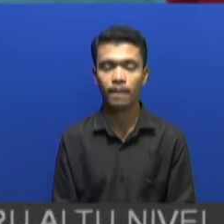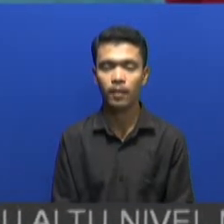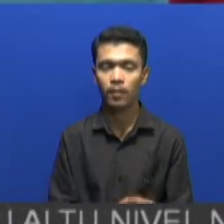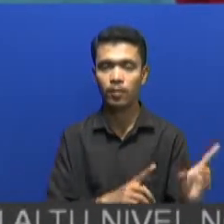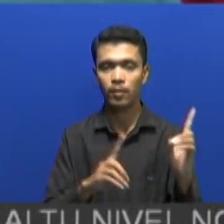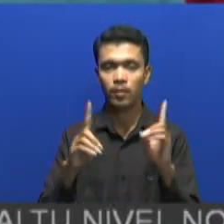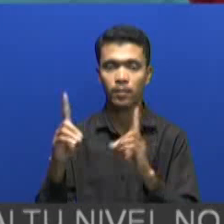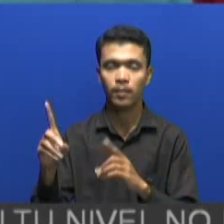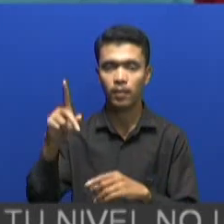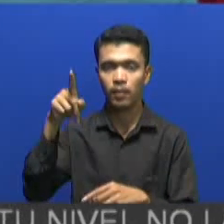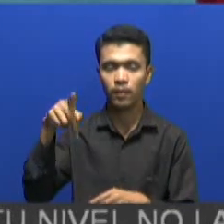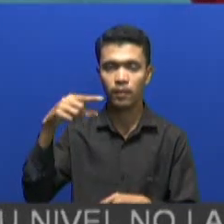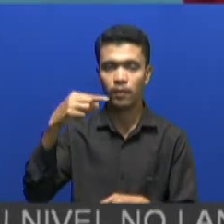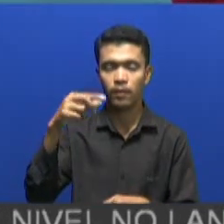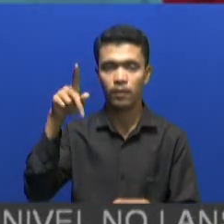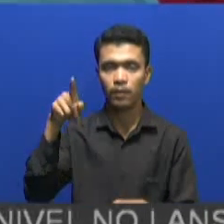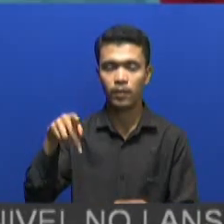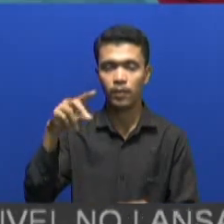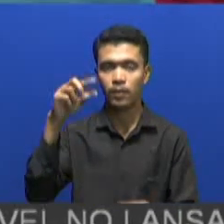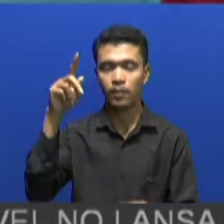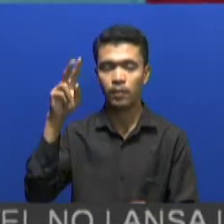kreasaun VPS o